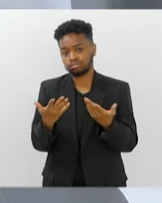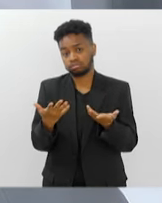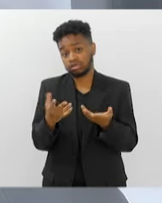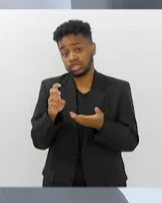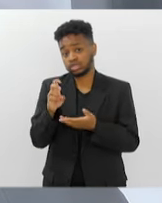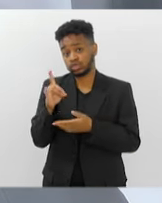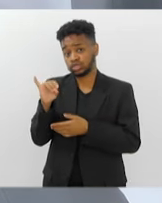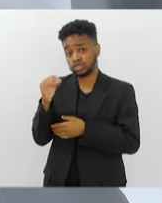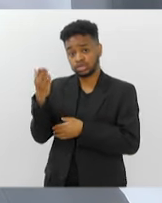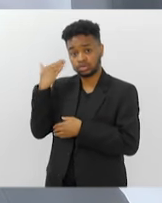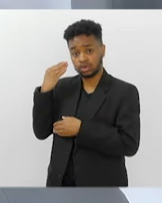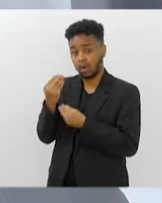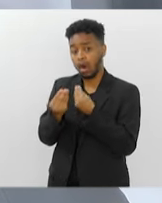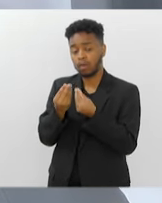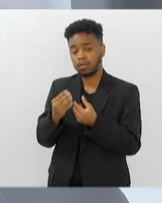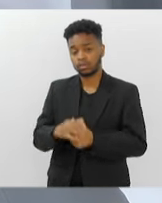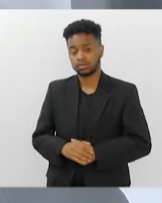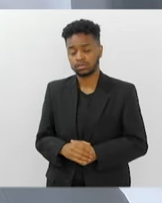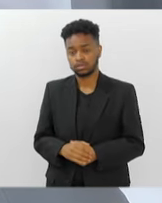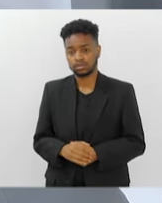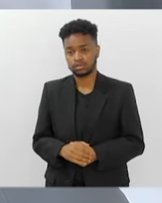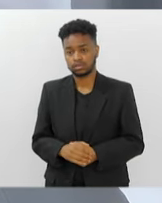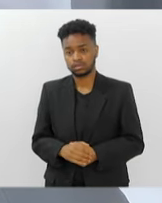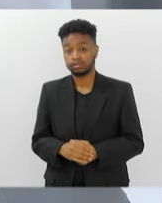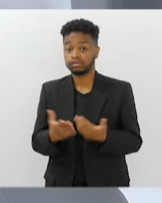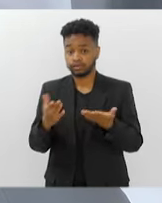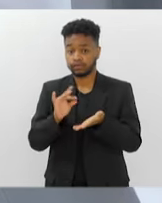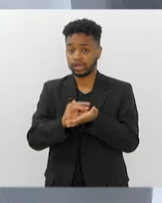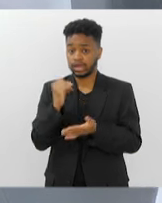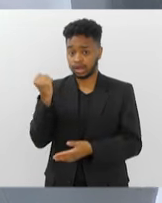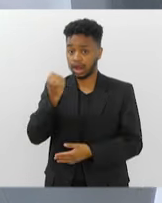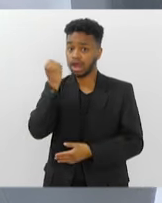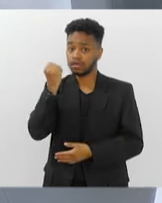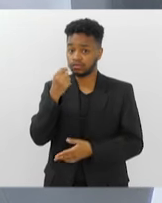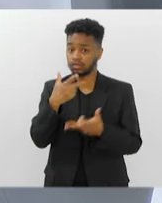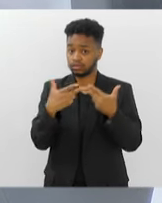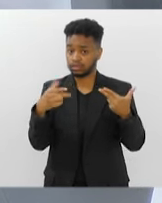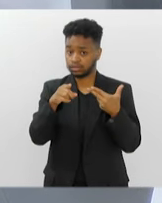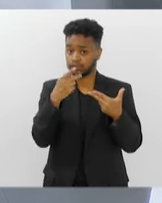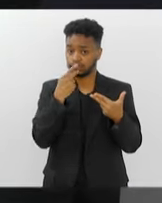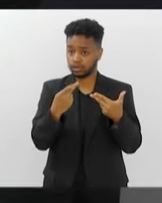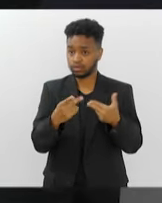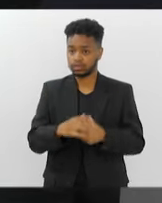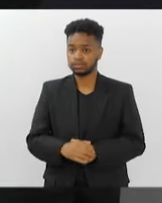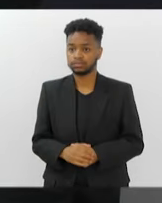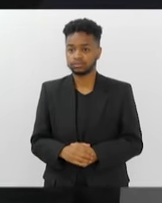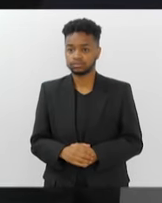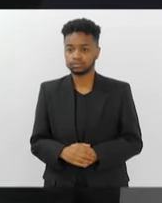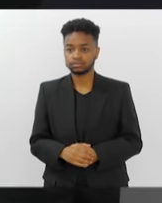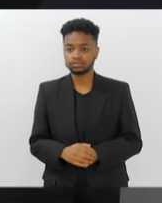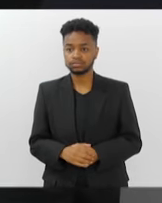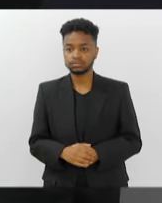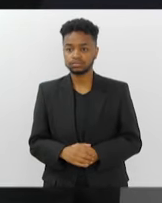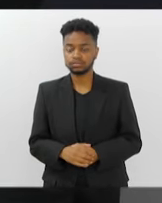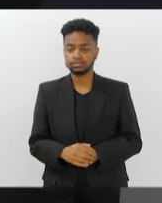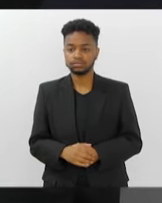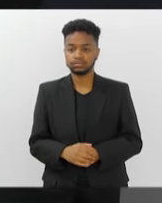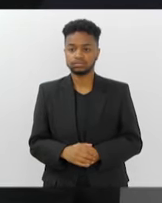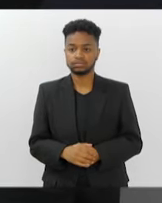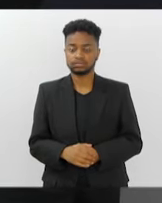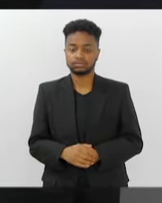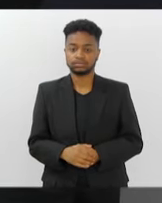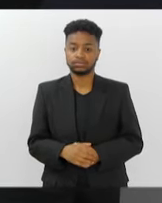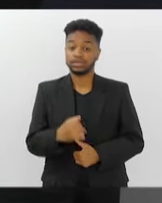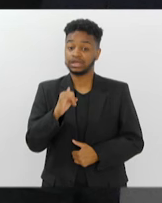atrás até C dias atrás bom é grave isso que tá sendo dito aqui ú ú Claro no caso de não